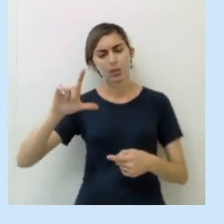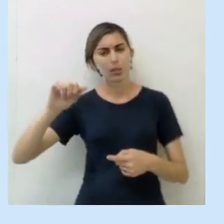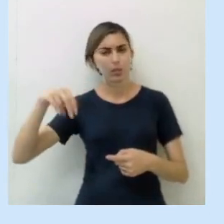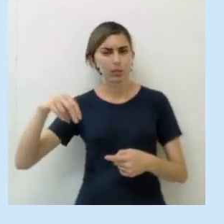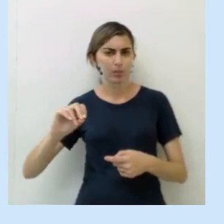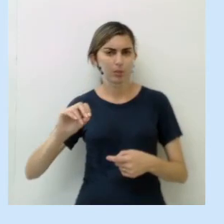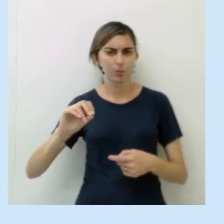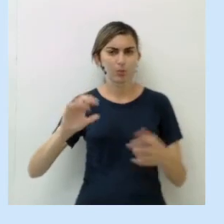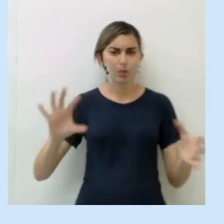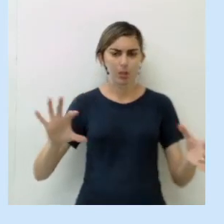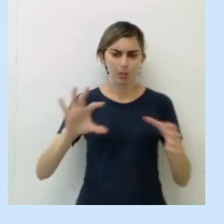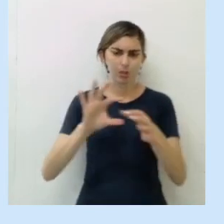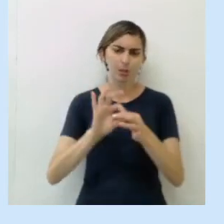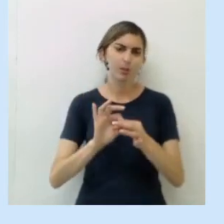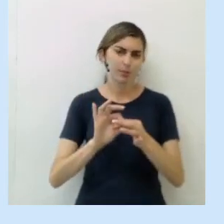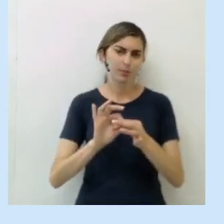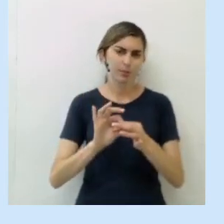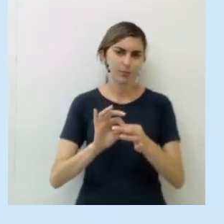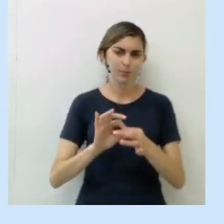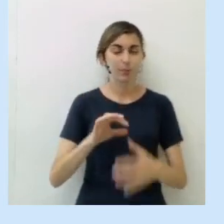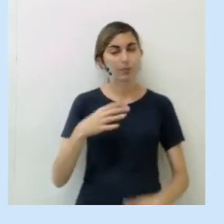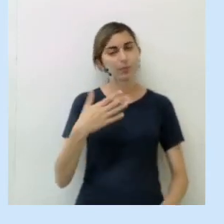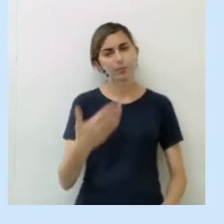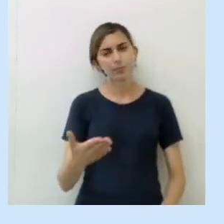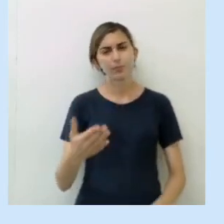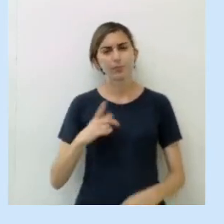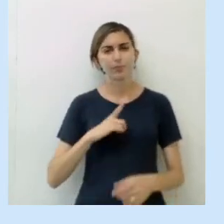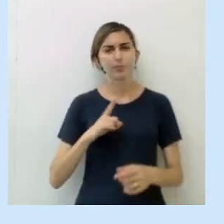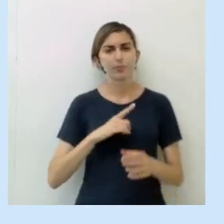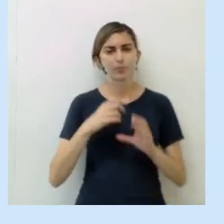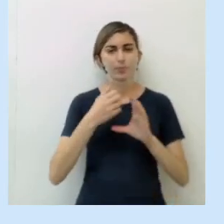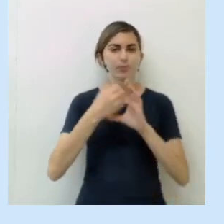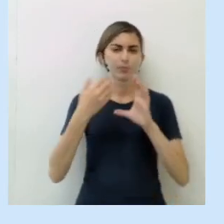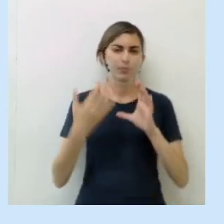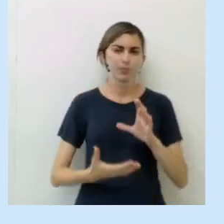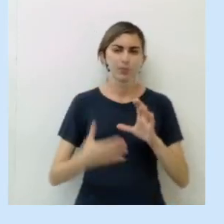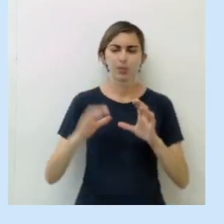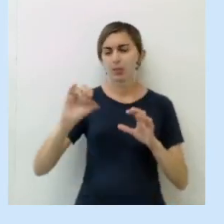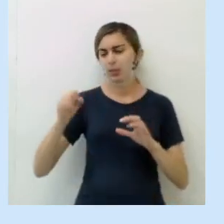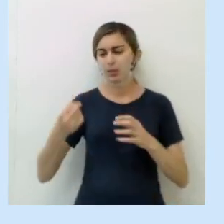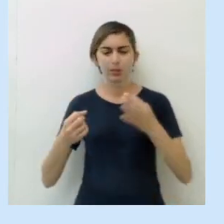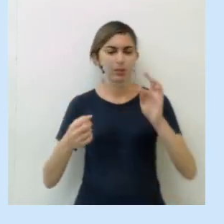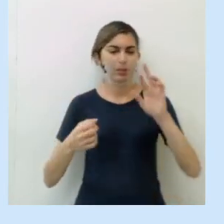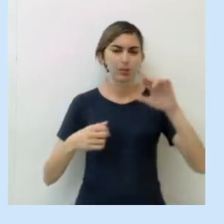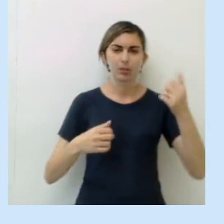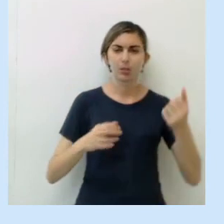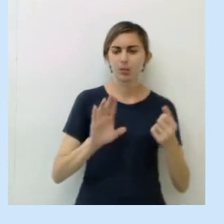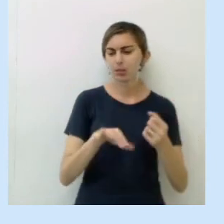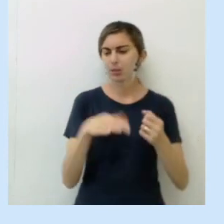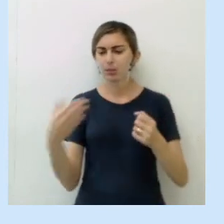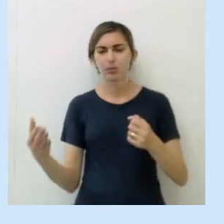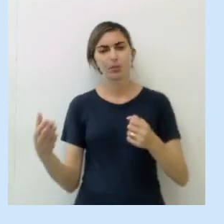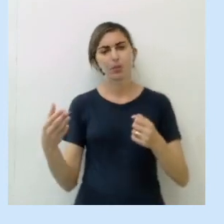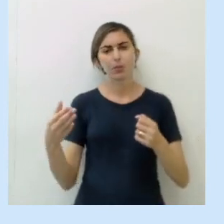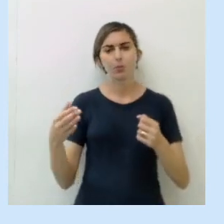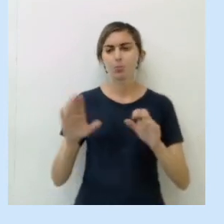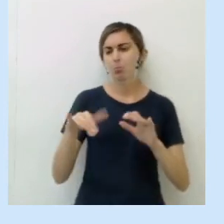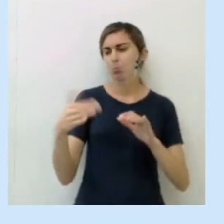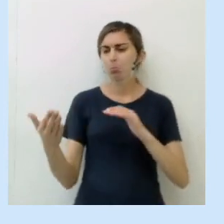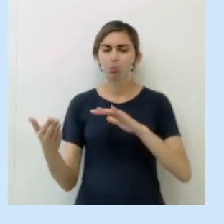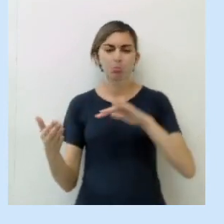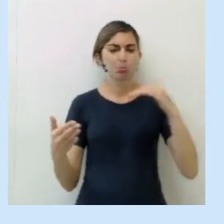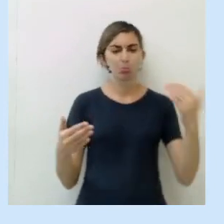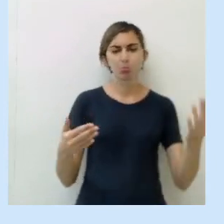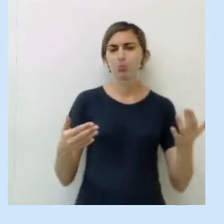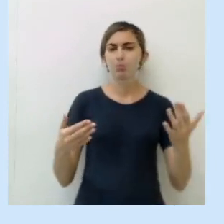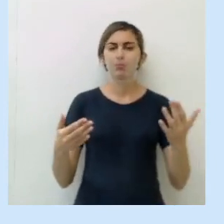ciclano ramificado, certo? E aí o que vai caracterizar ela ser cis ou trans é a posição nesse plano,